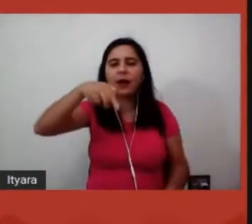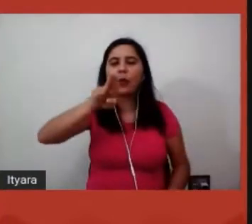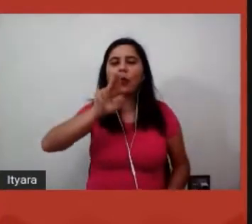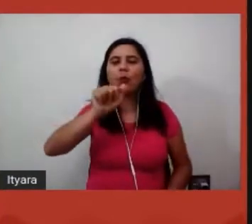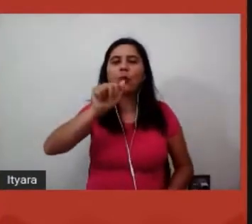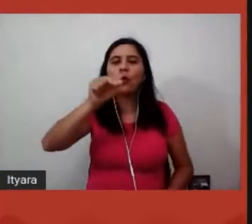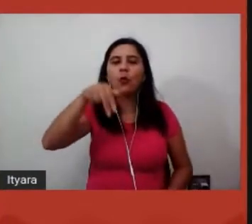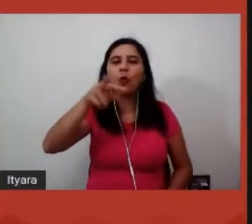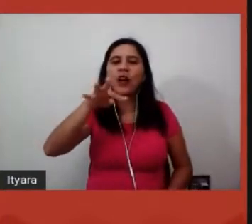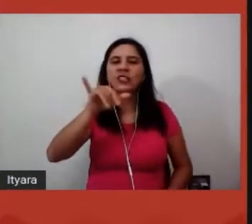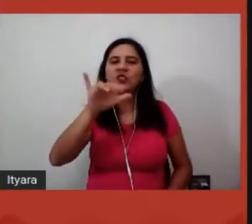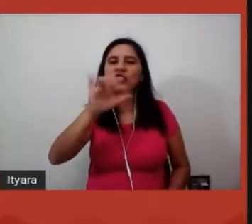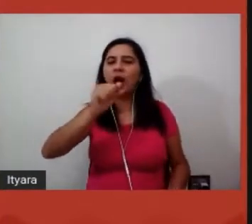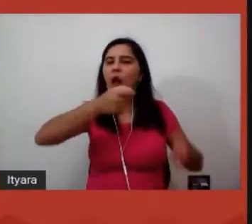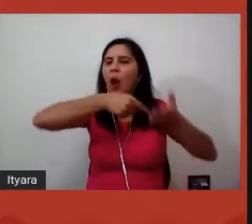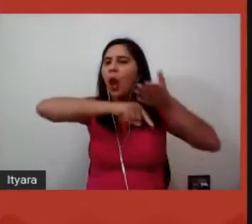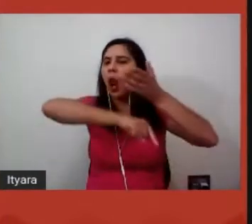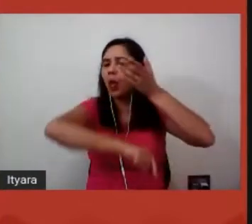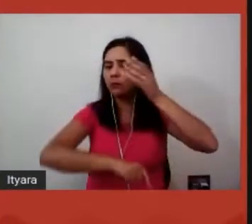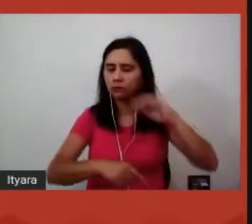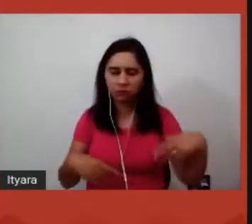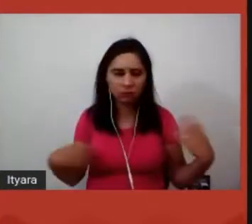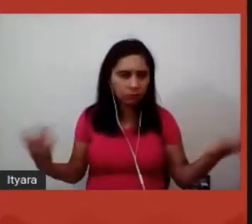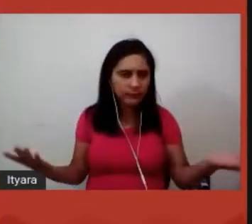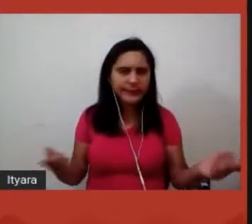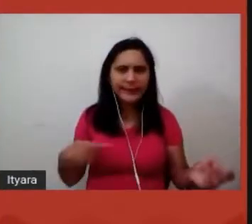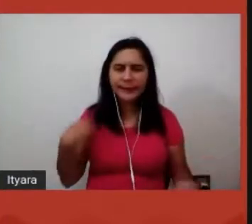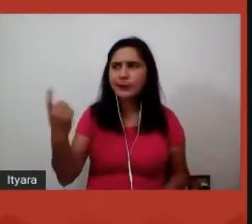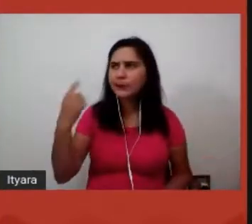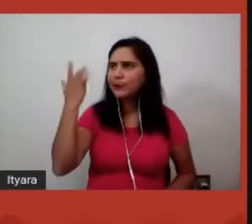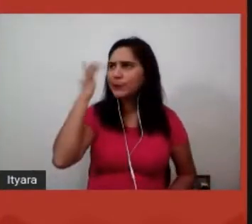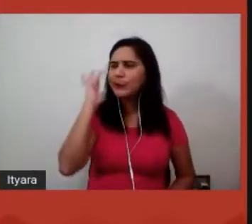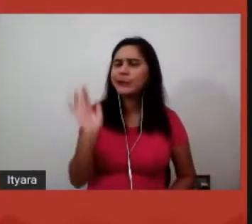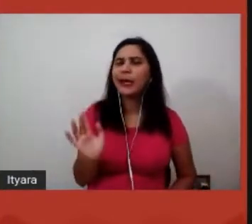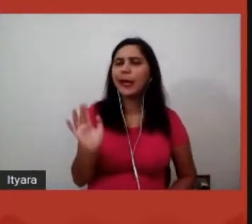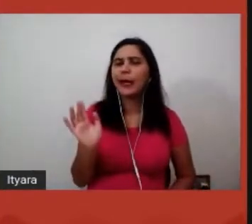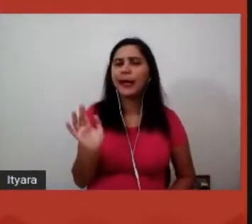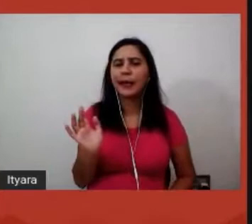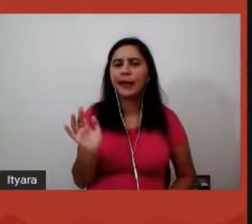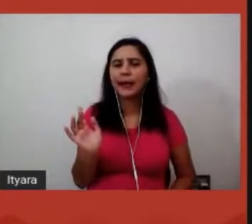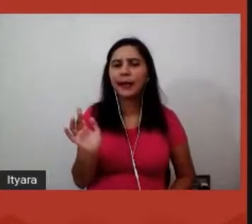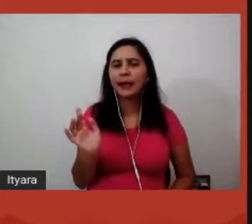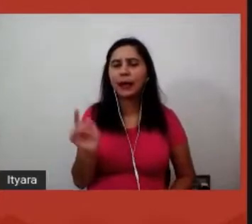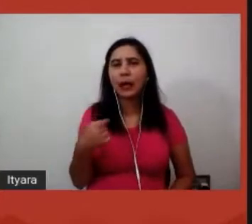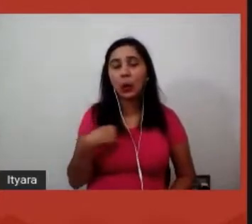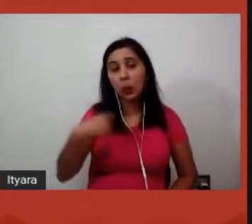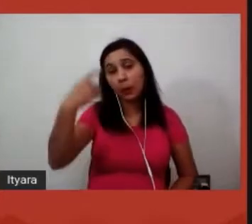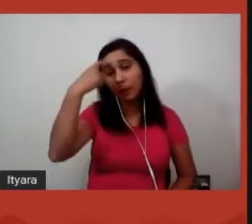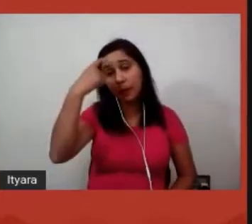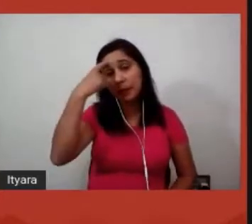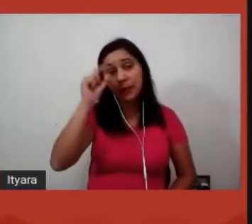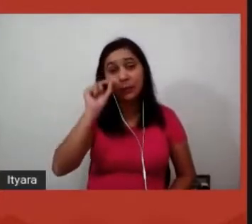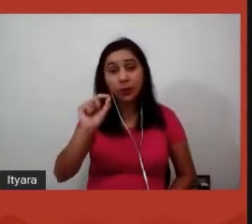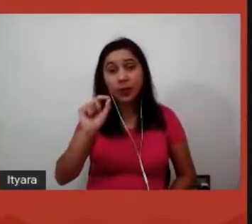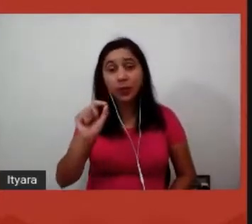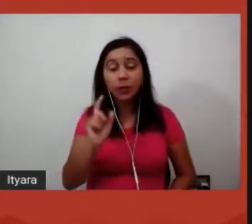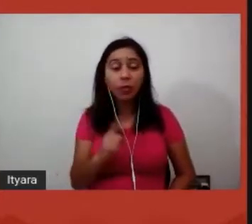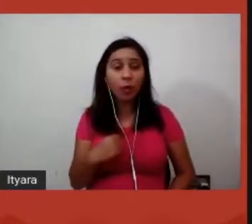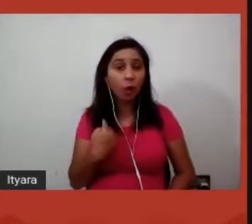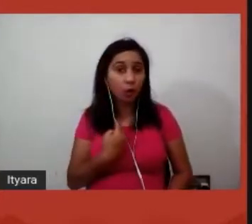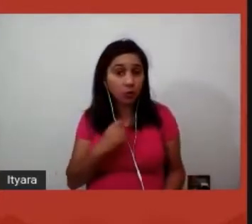Aí o negócio vai longe. Eu não sei, pessoal, eu estava aqui pensando naquela ideia da gente caracterizar